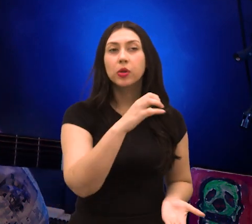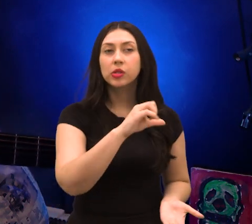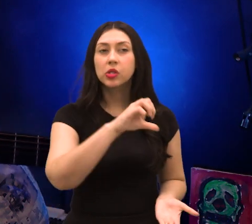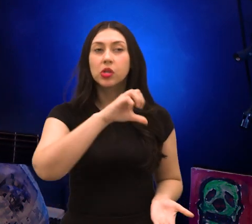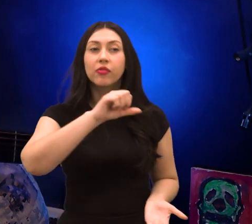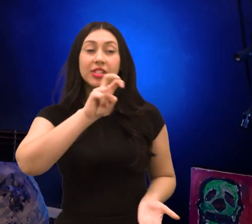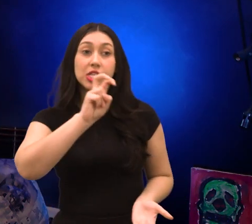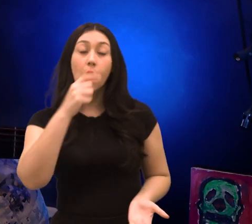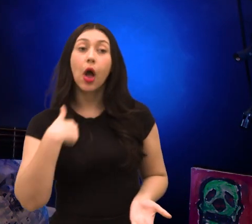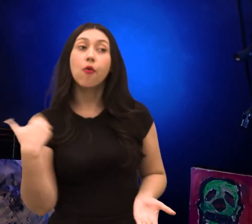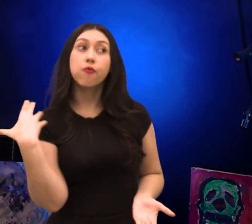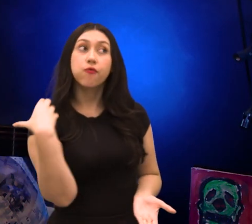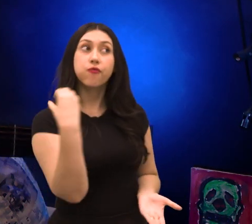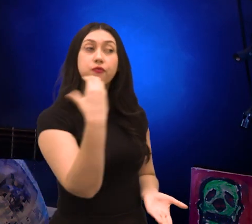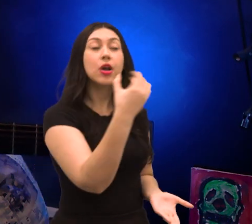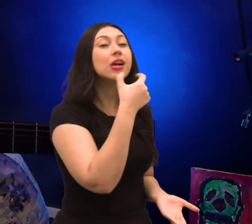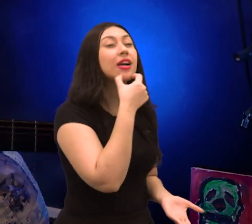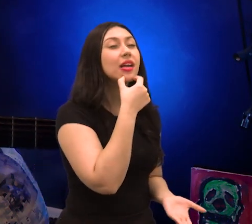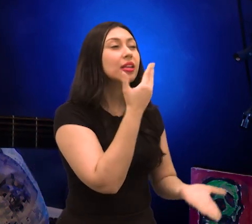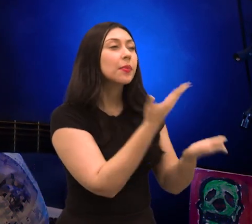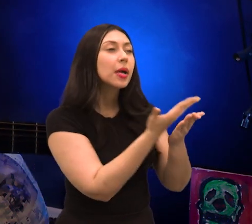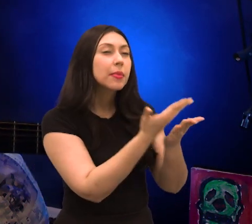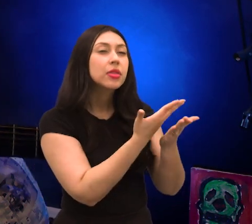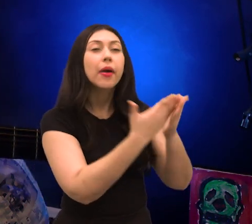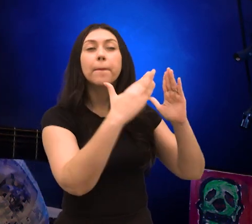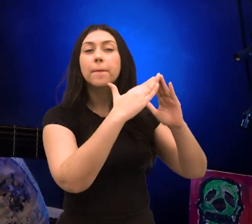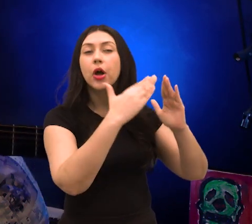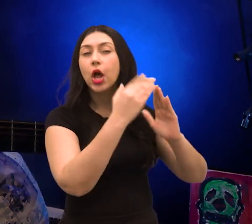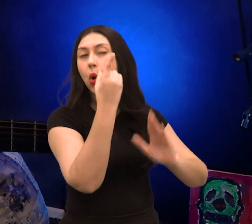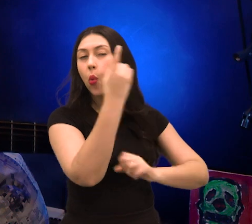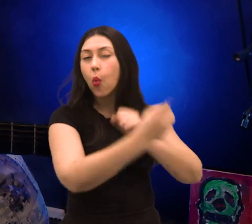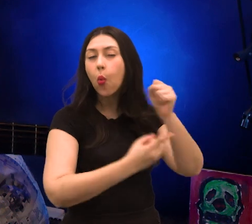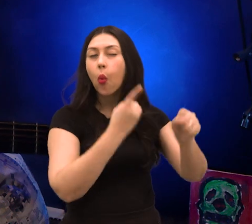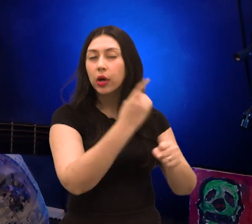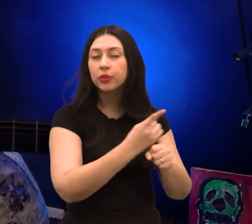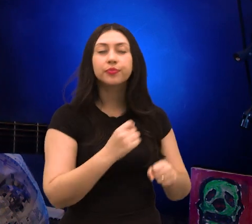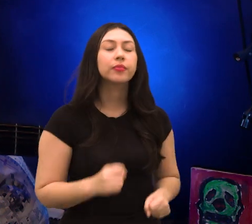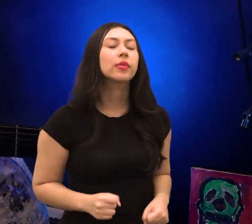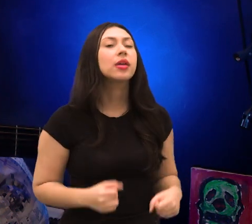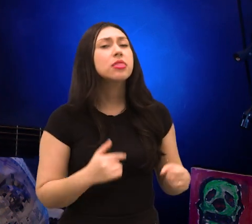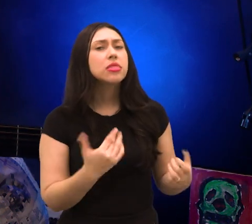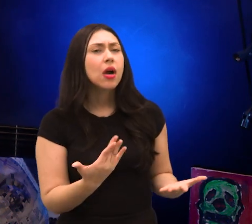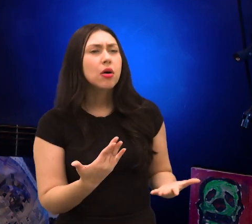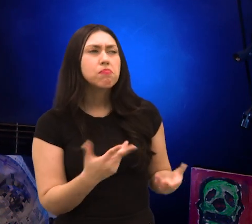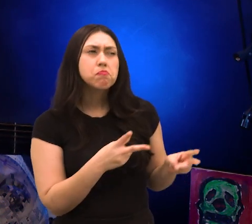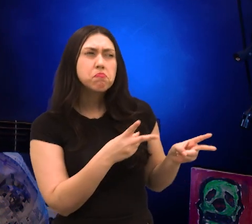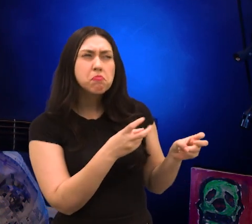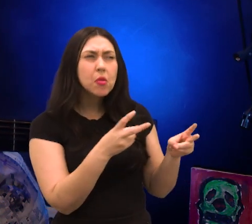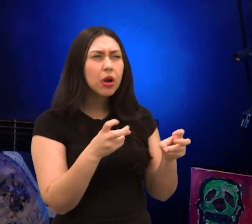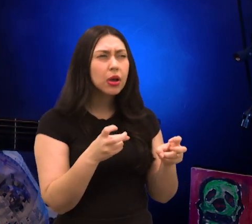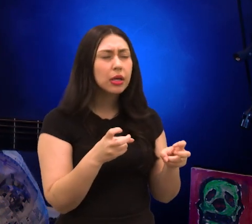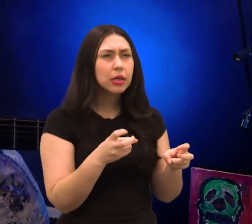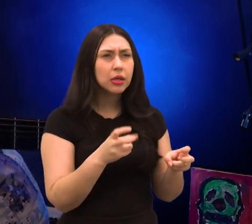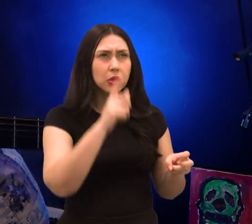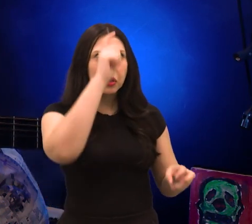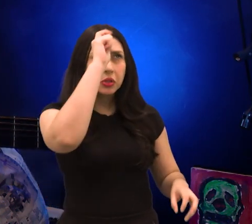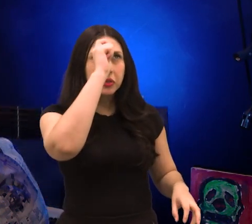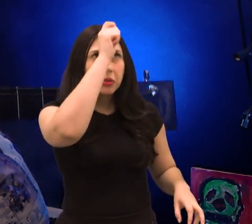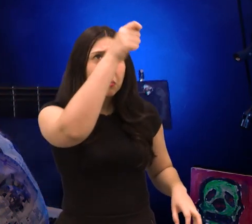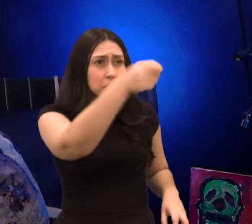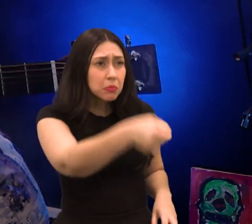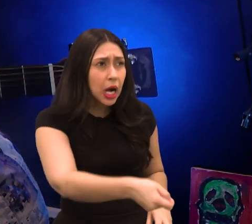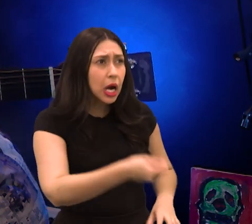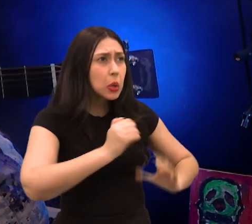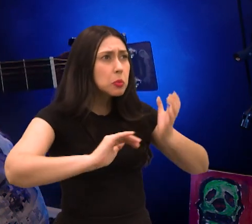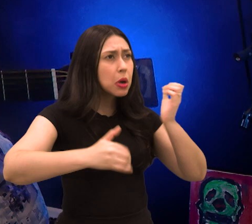em 95 eu fui para a Inglaterra para estudar e morei lá um período de um ano. E então eu fui ver se aquilo era verdade mesmo.